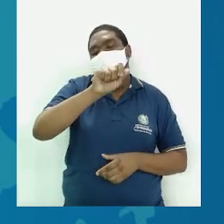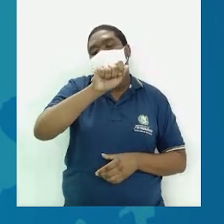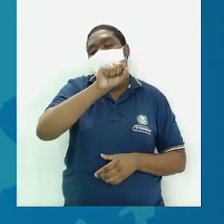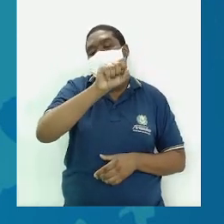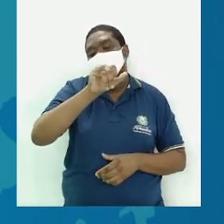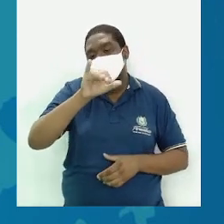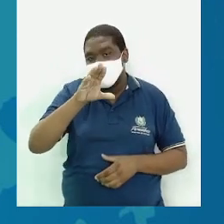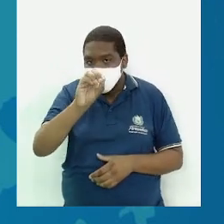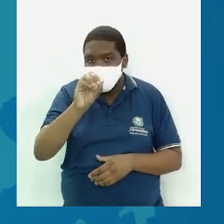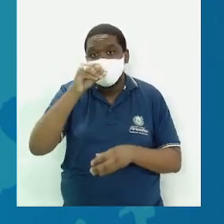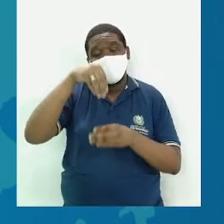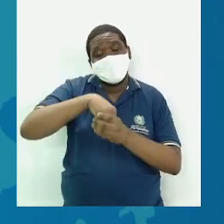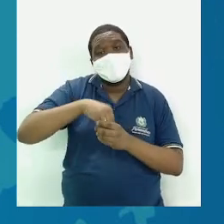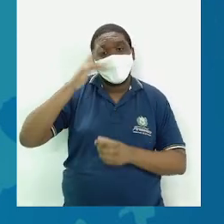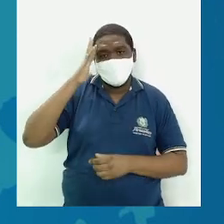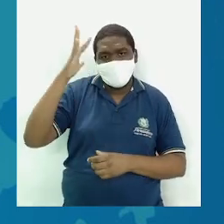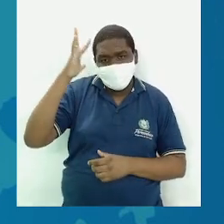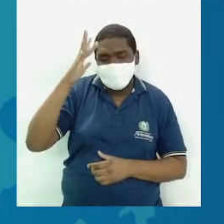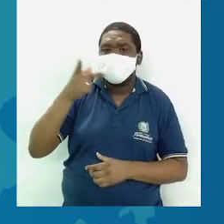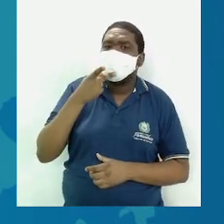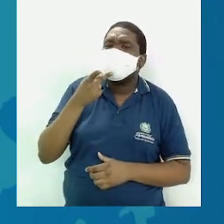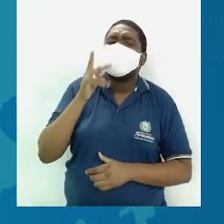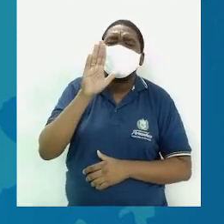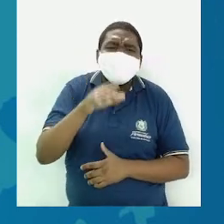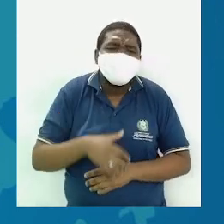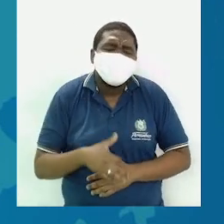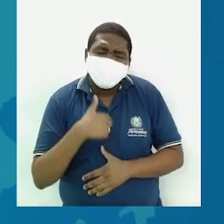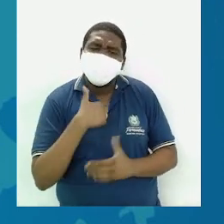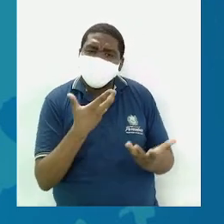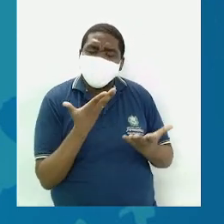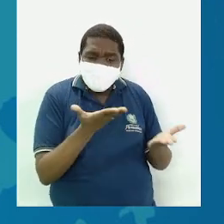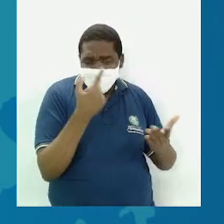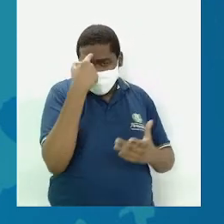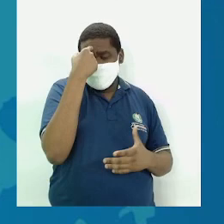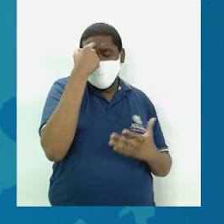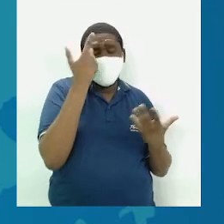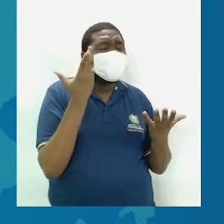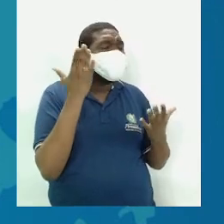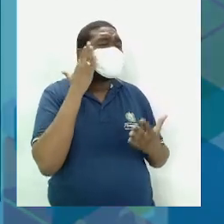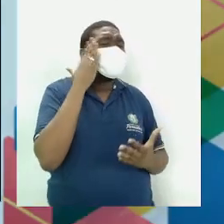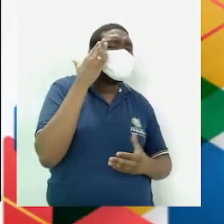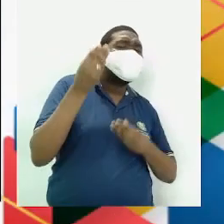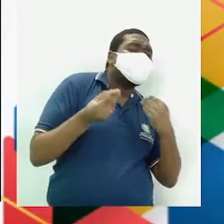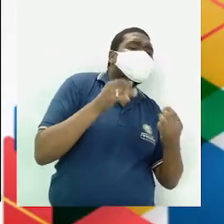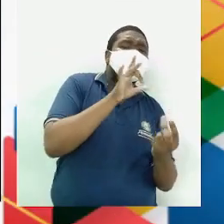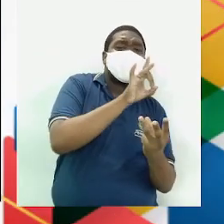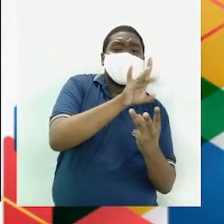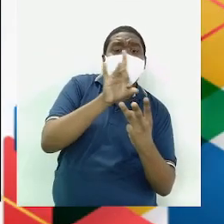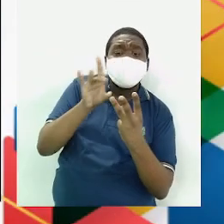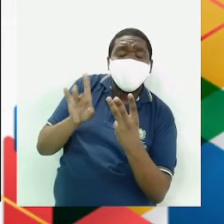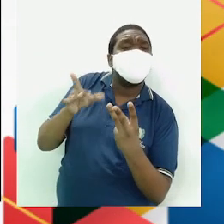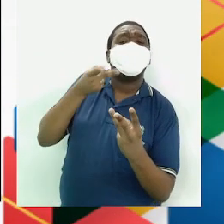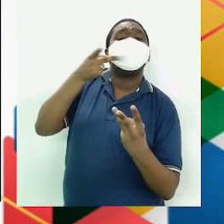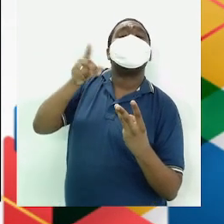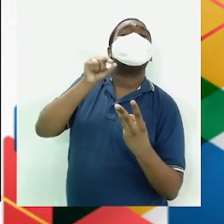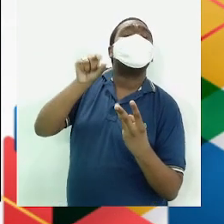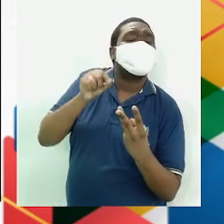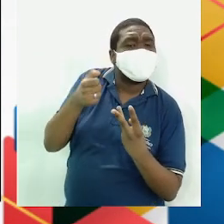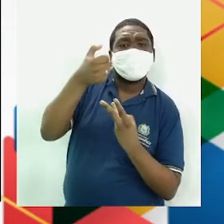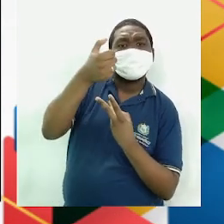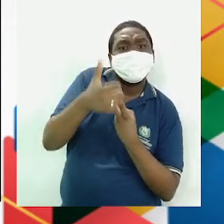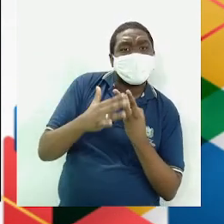ok? Você pode dizer, professor, eu quero ampliar um pouquinho esse pensamento, eu quero entender o que cada um deles fala, por que eles são tão